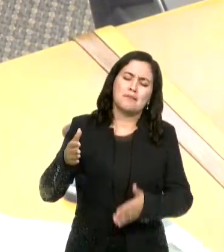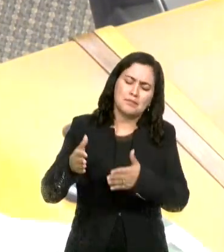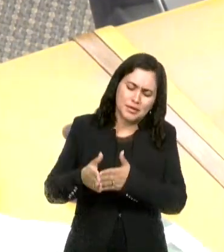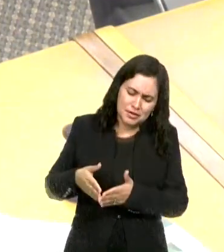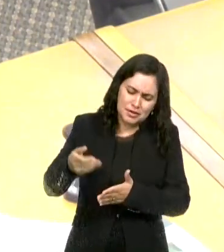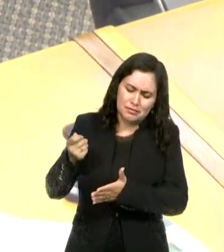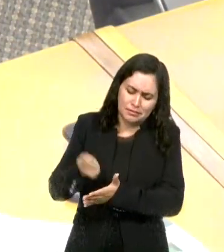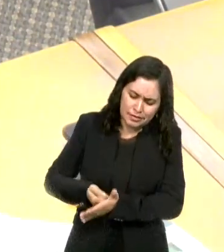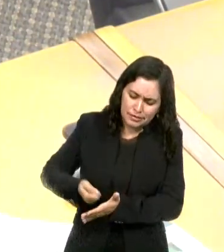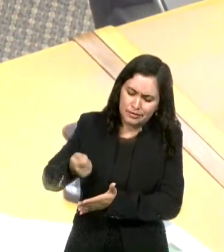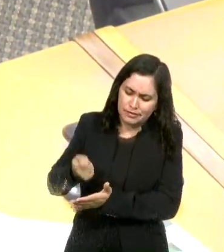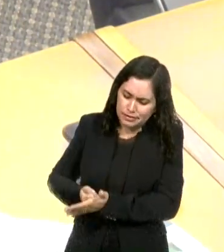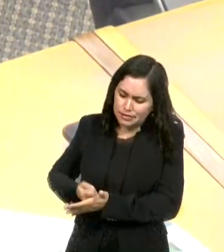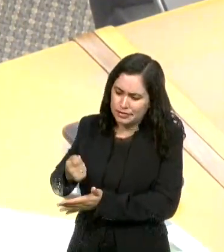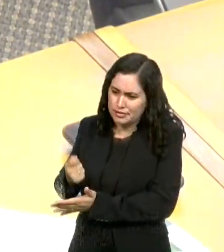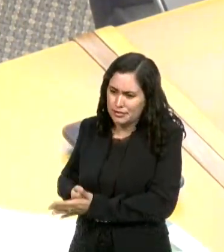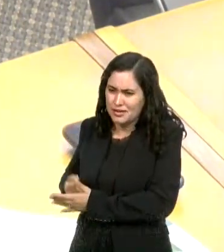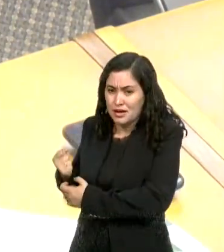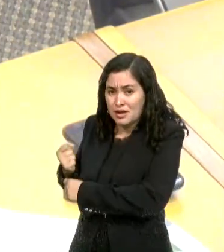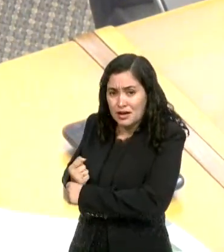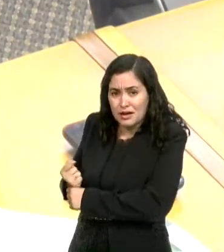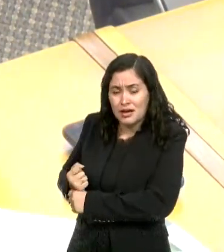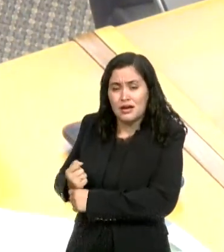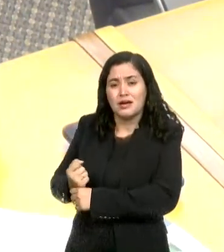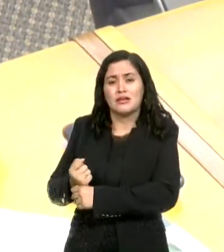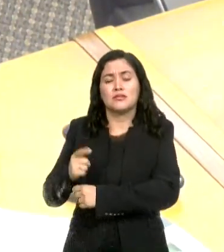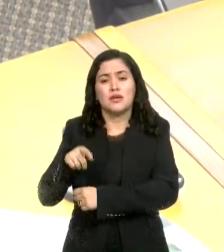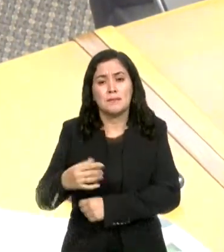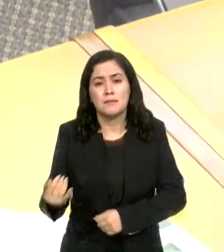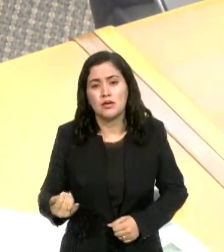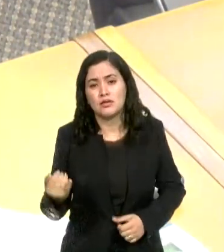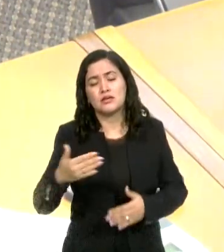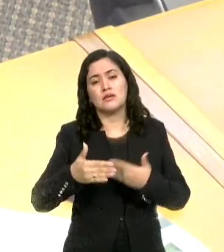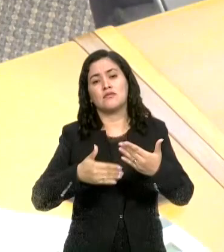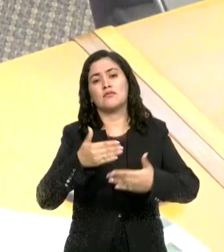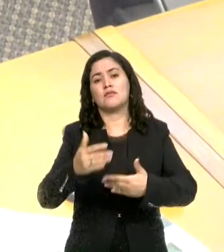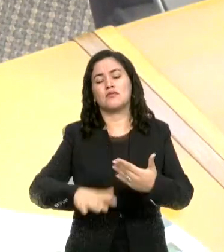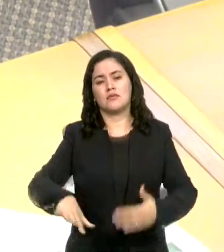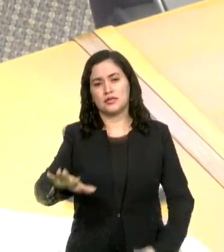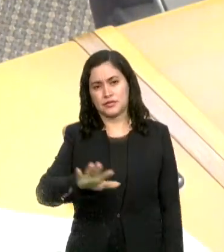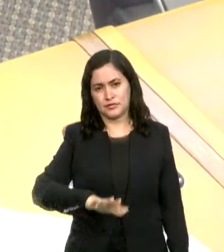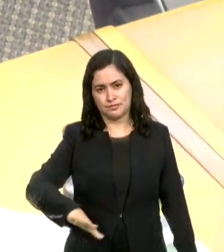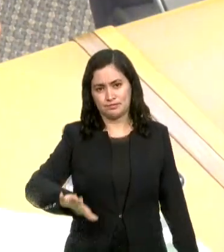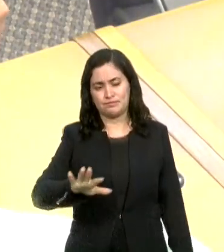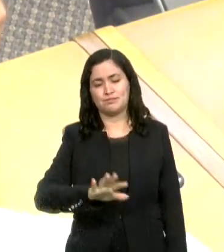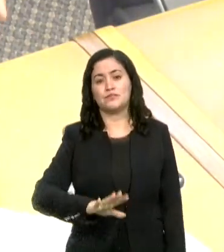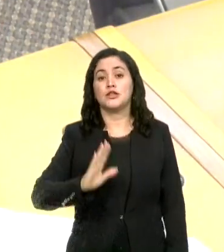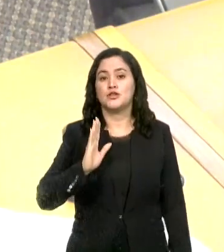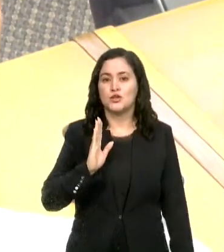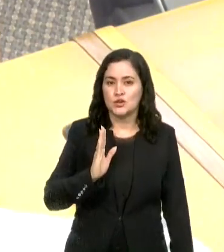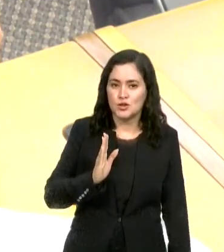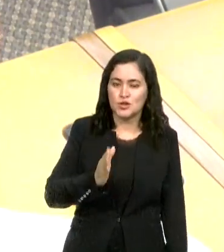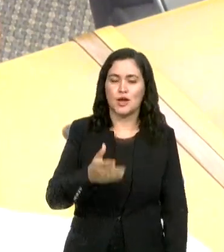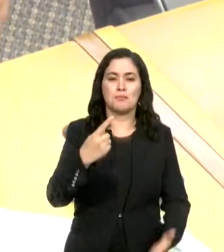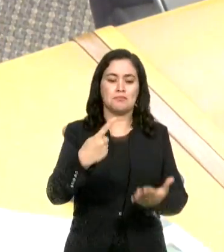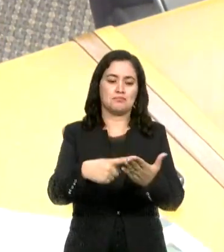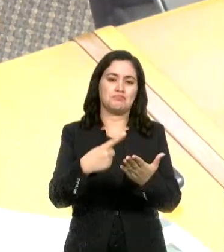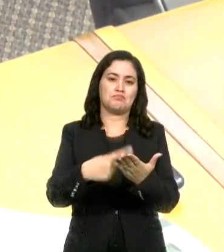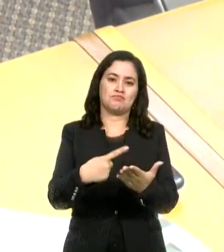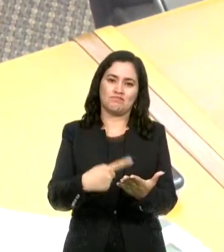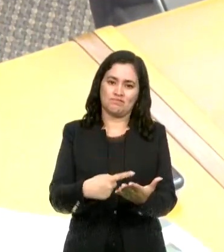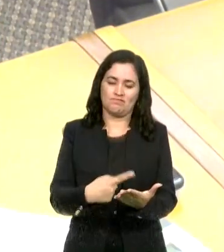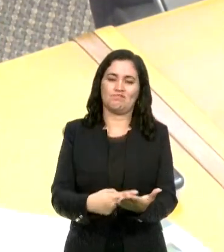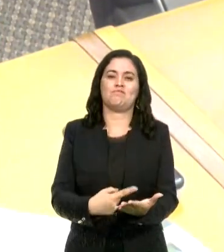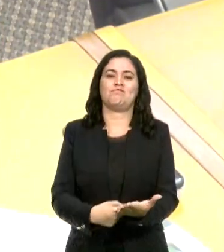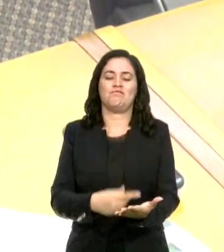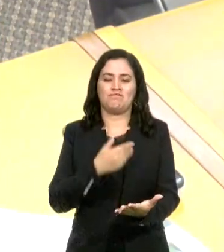por mais de décadas, e que é importantíssimo para o desenvolvimento daquela região, já está no planejamento, na